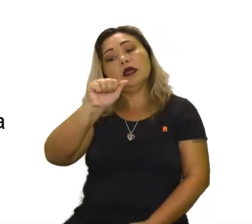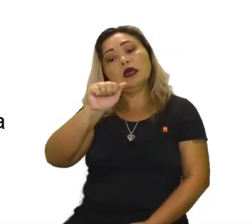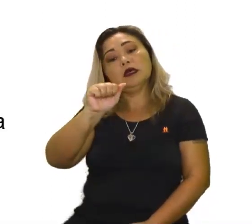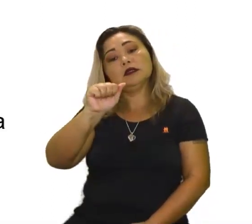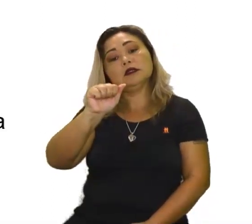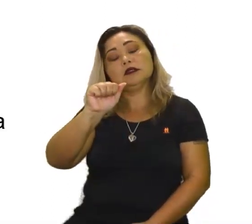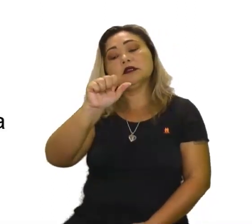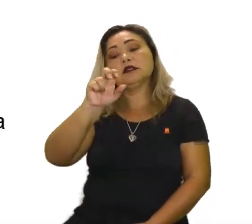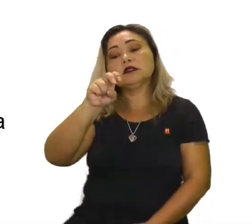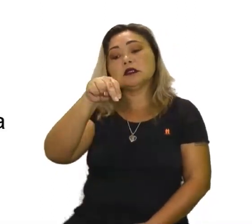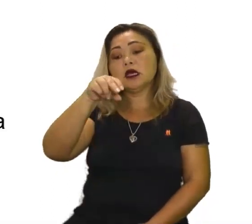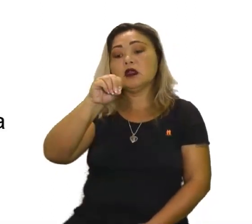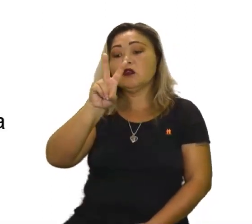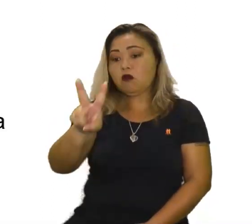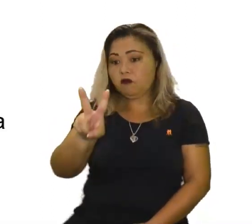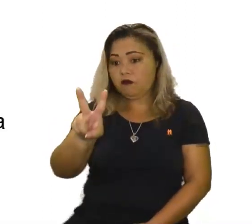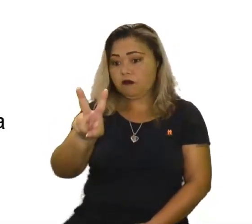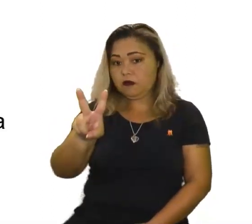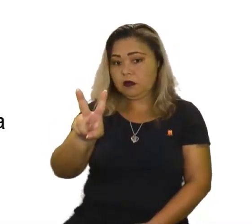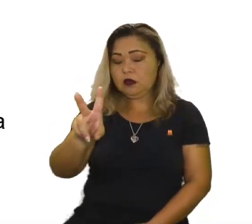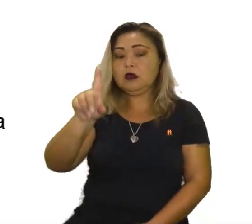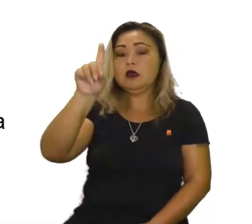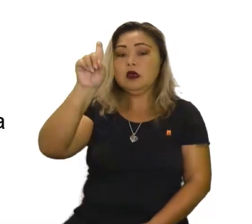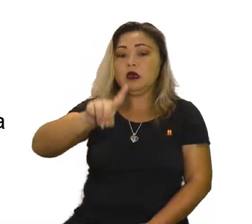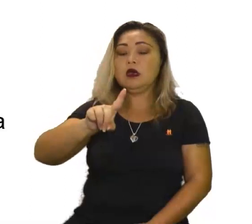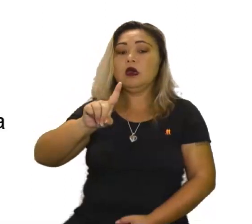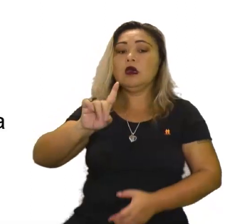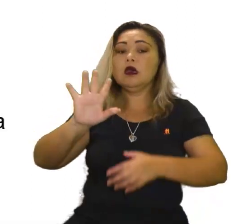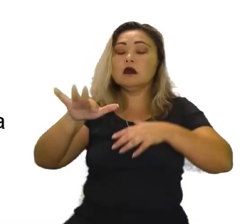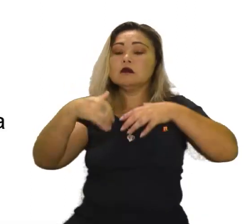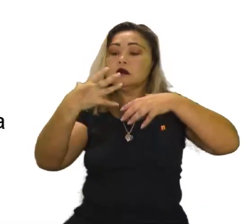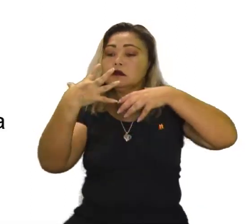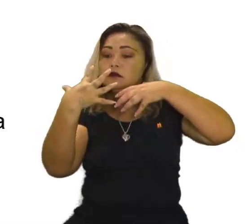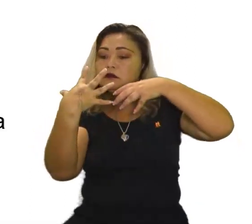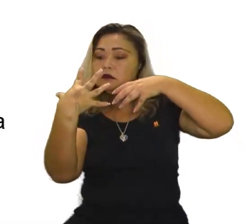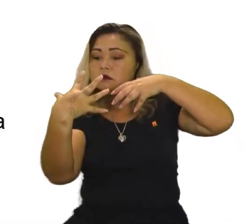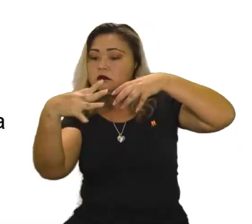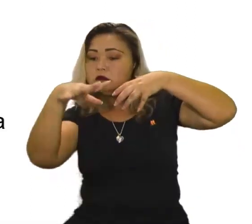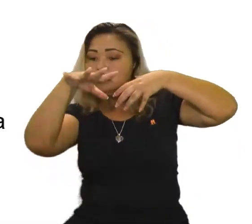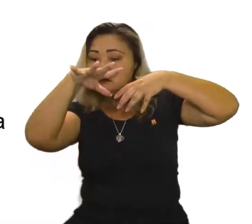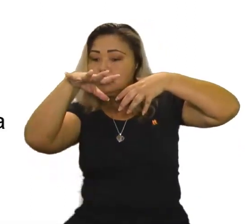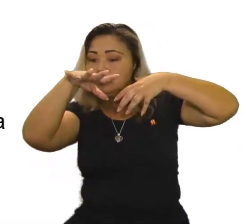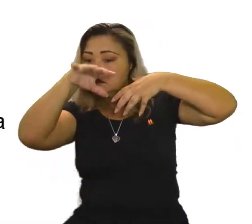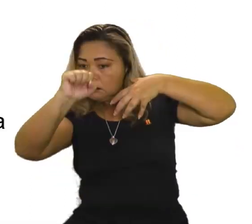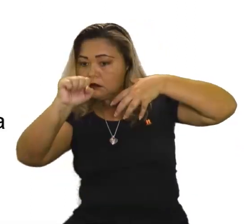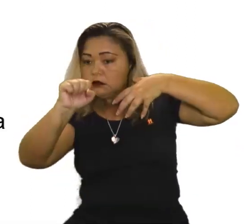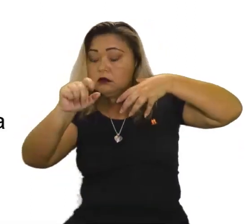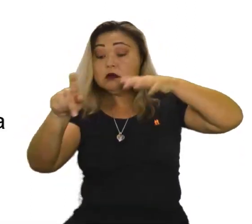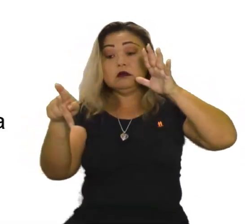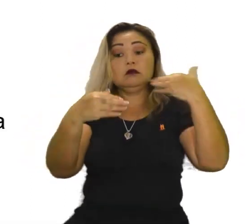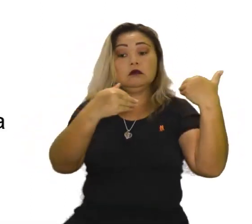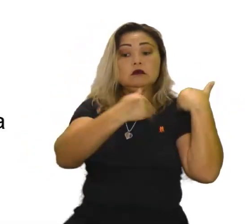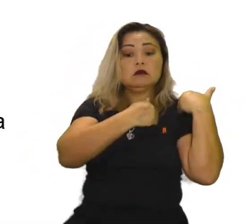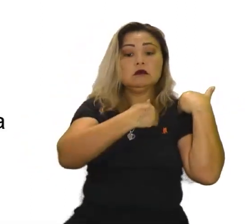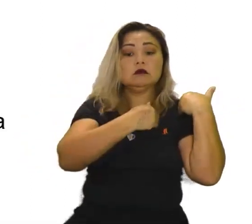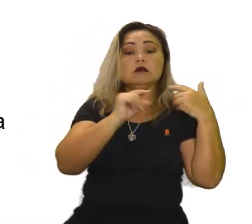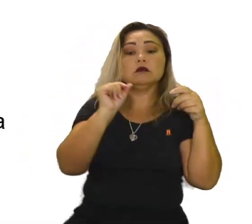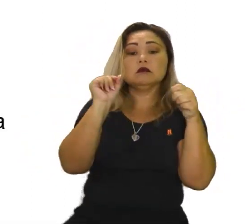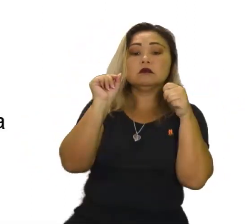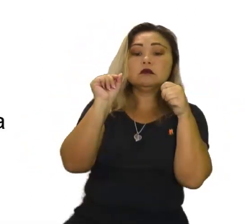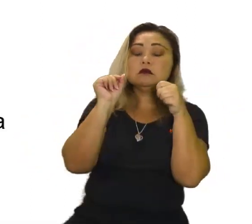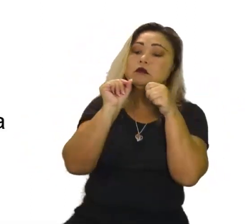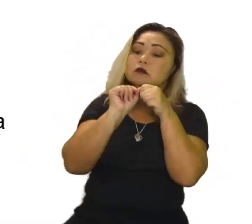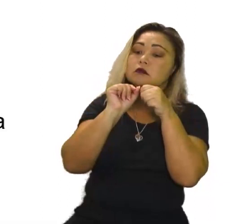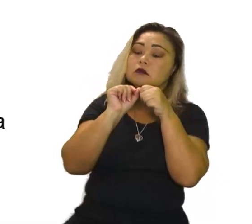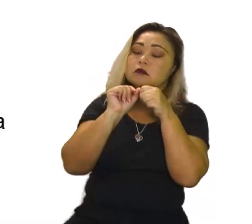que as glândulas de cheiros, é responsável pela agregação da família. Lembra? Fazer